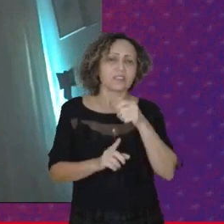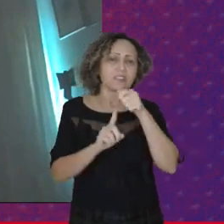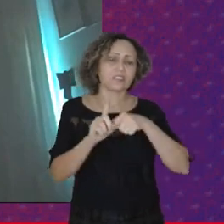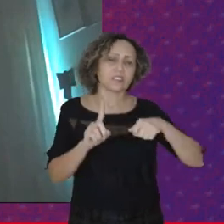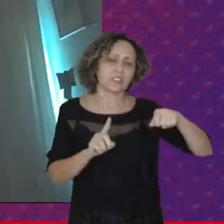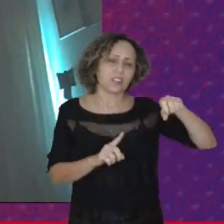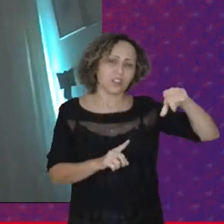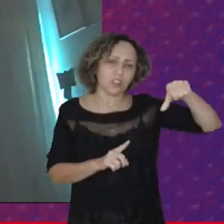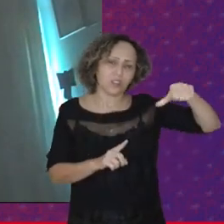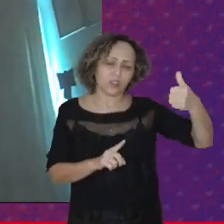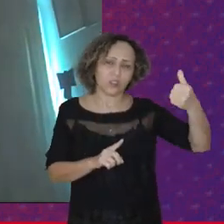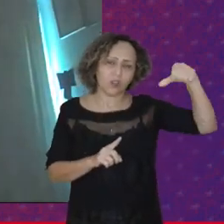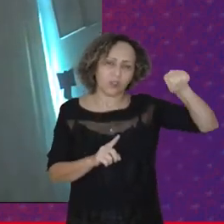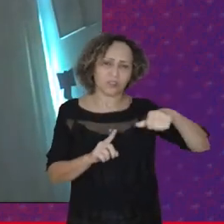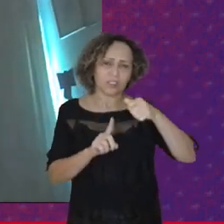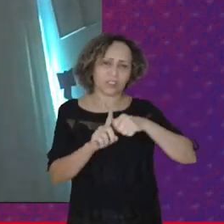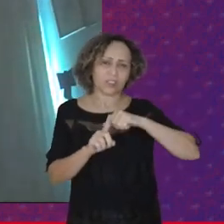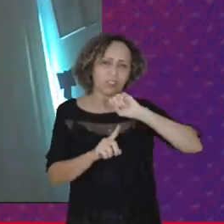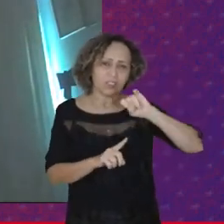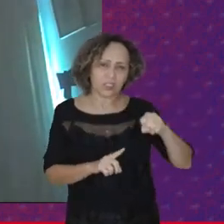com um processo de